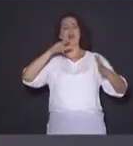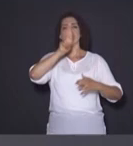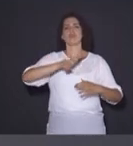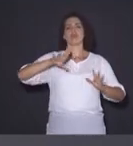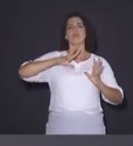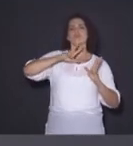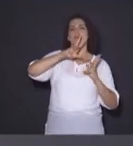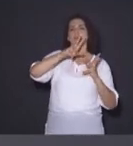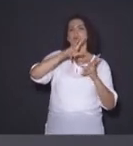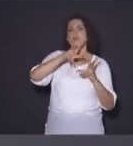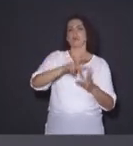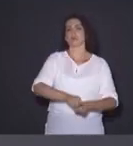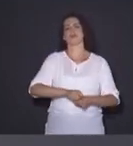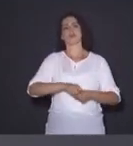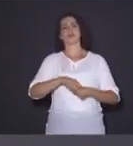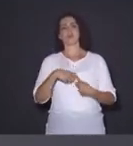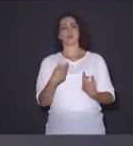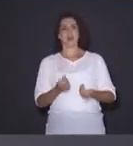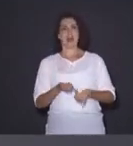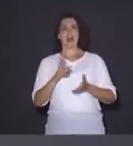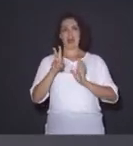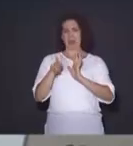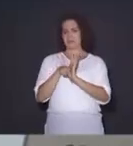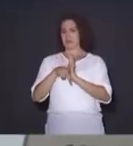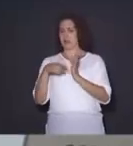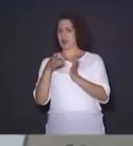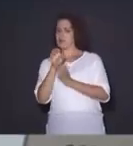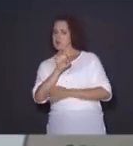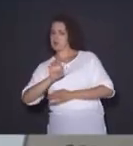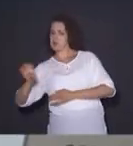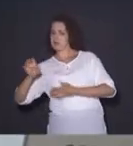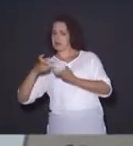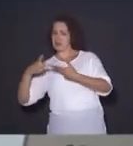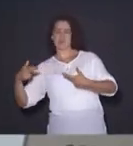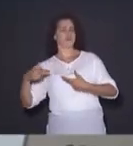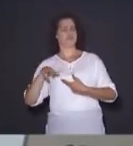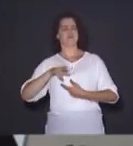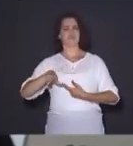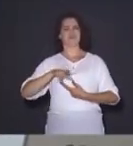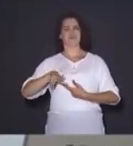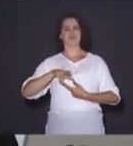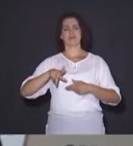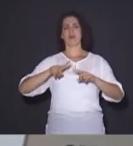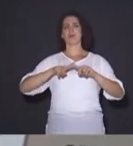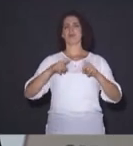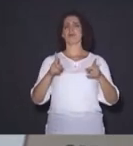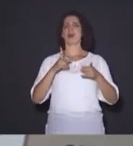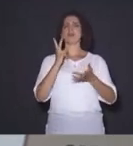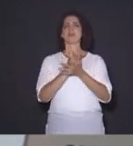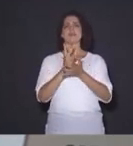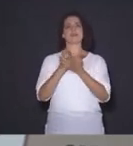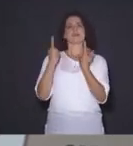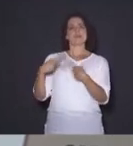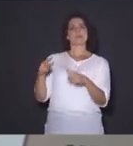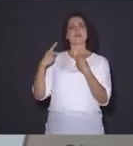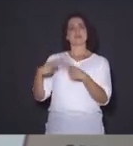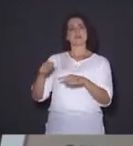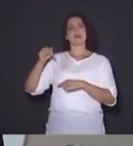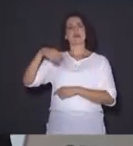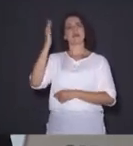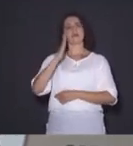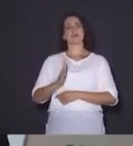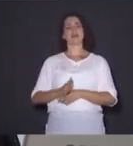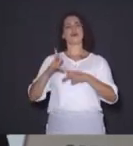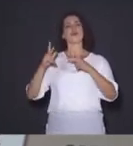que não são universidade lula o petista comunistas bolivariana mas ele tem sido extremamente atacado no brasil daí como